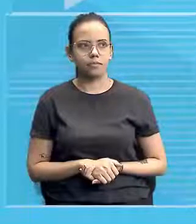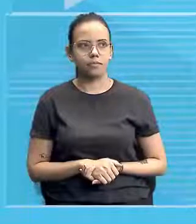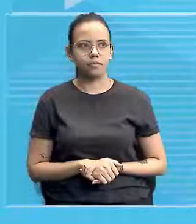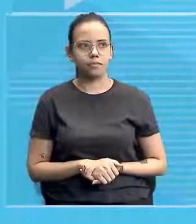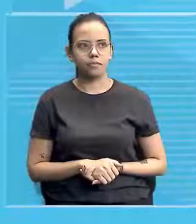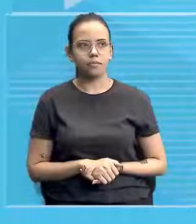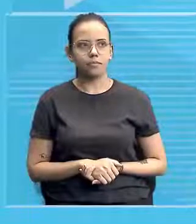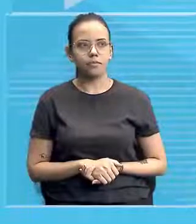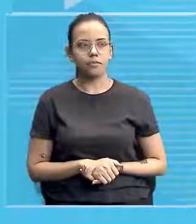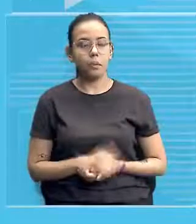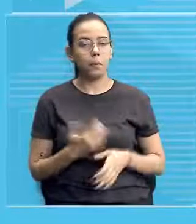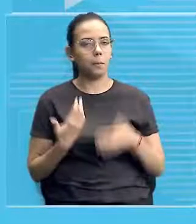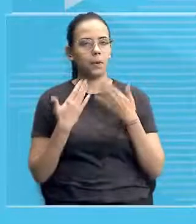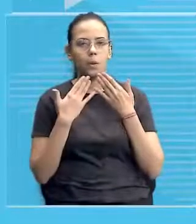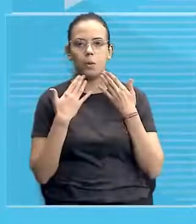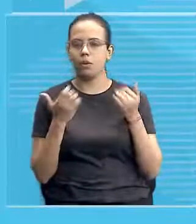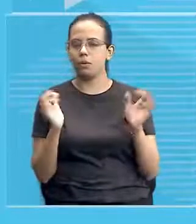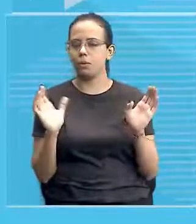Recuperação